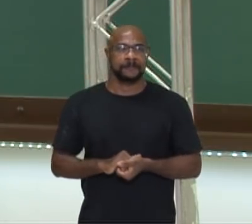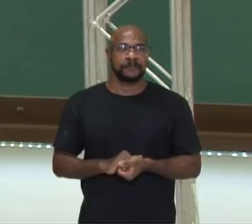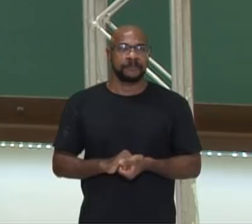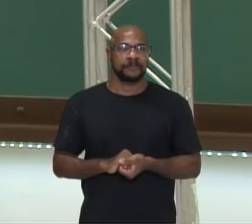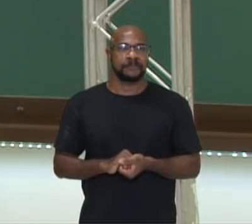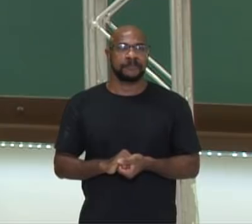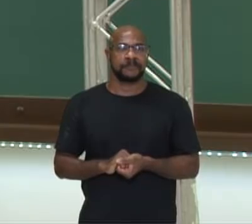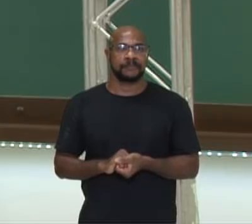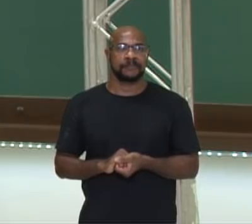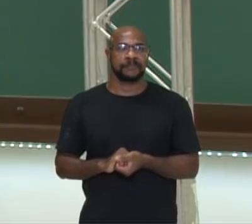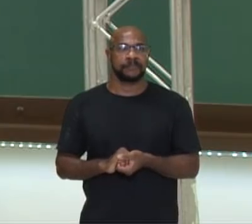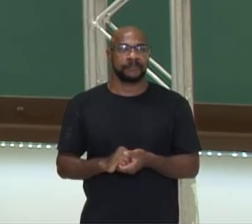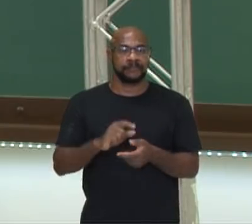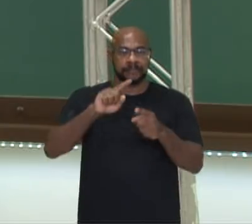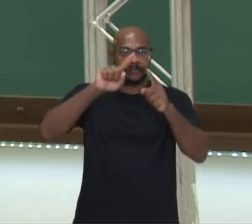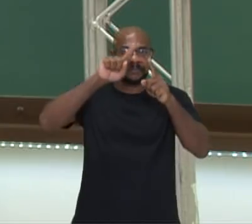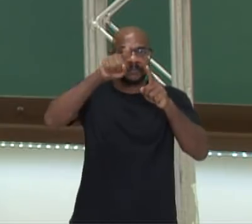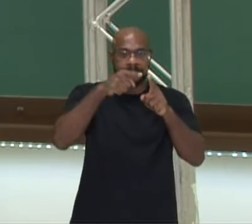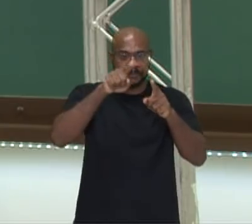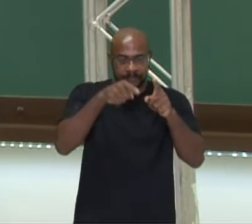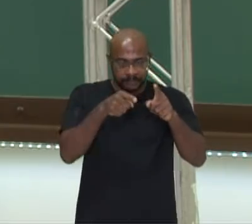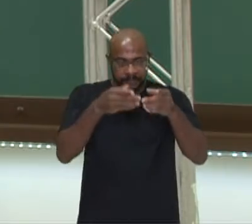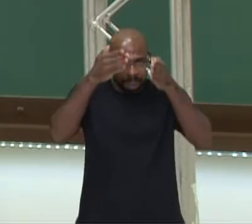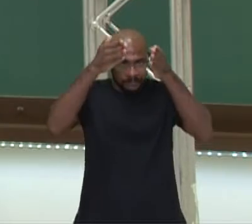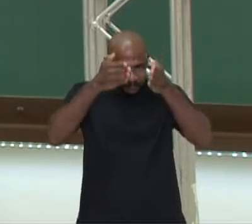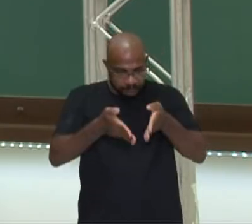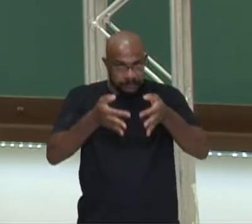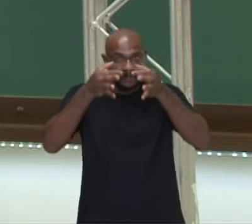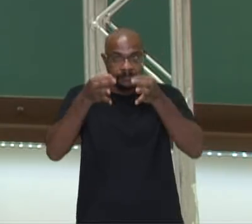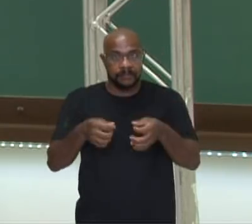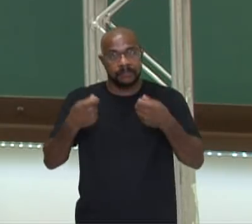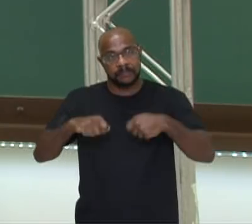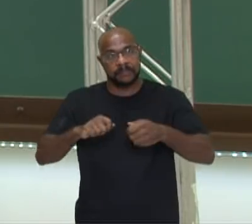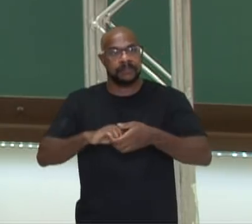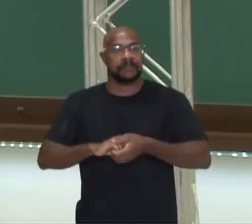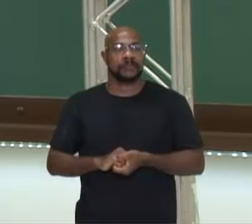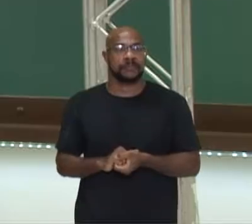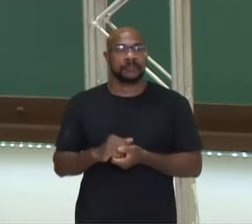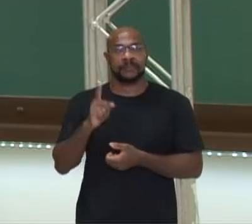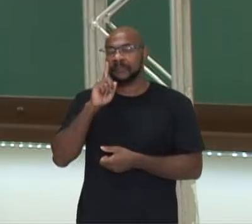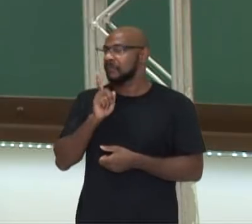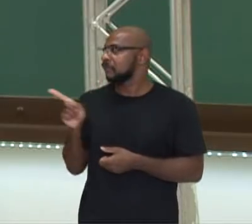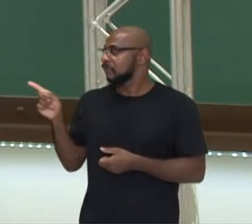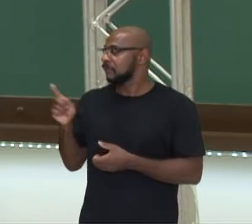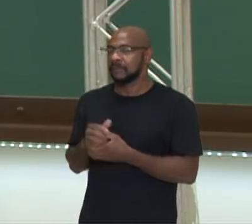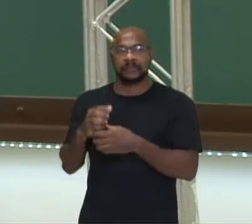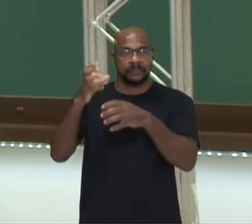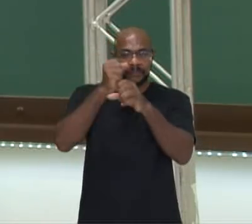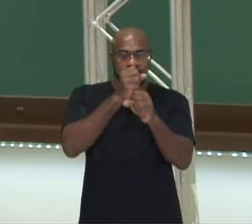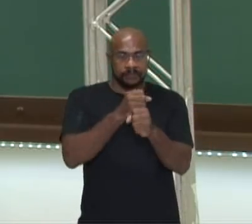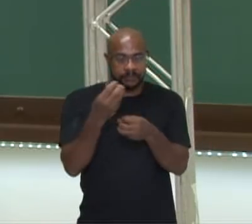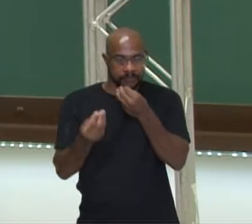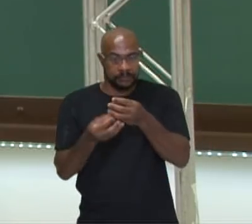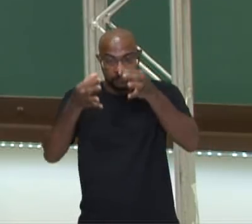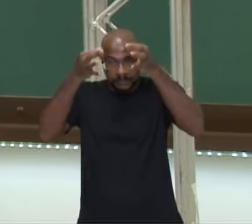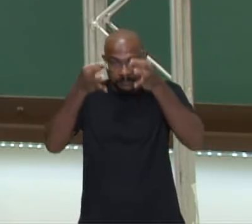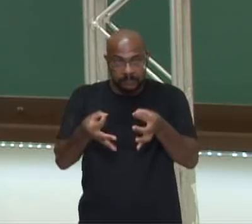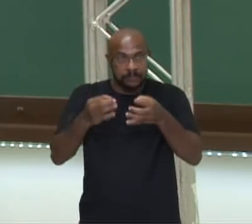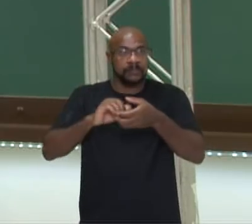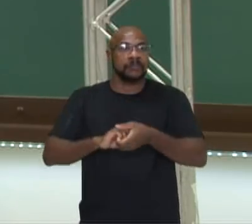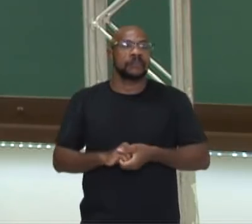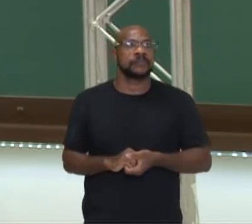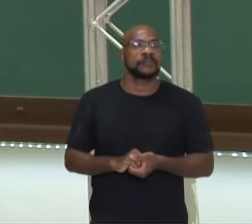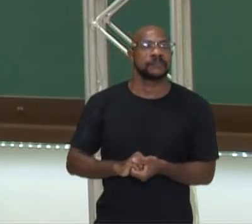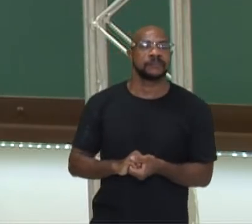Vírgula embaixo de vírgula. 6,75 mais 3,50 mais 5,44. Como é tudo